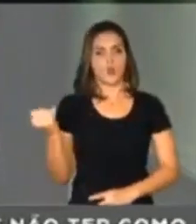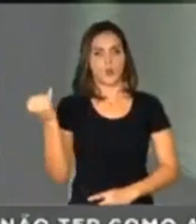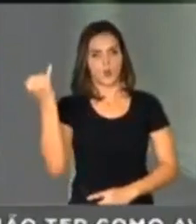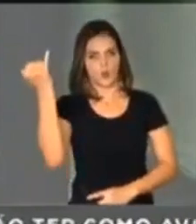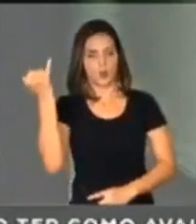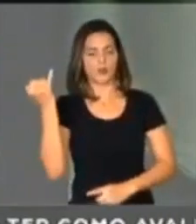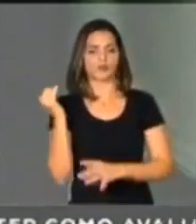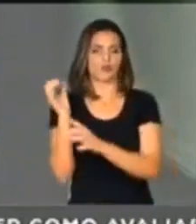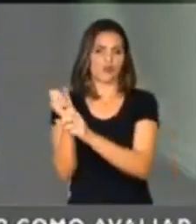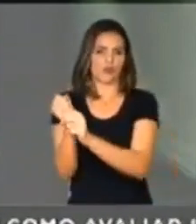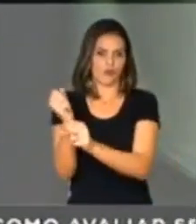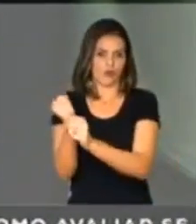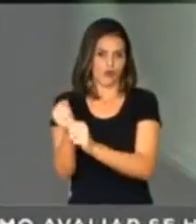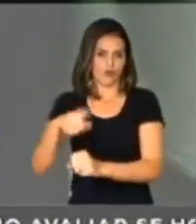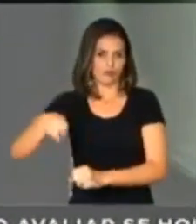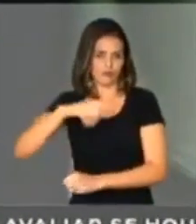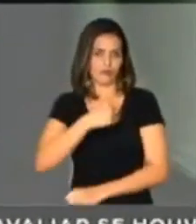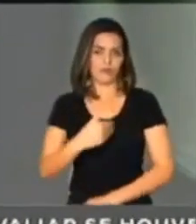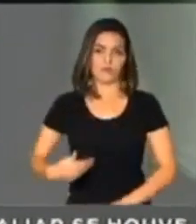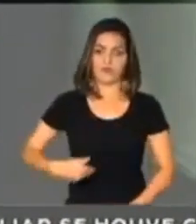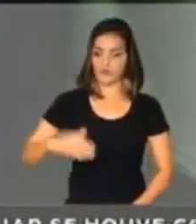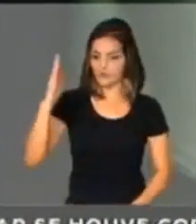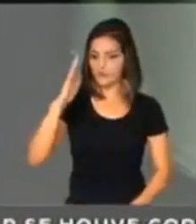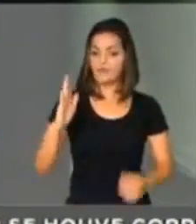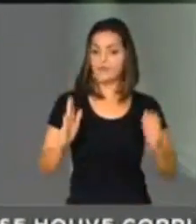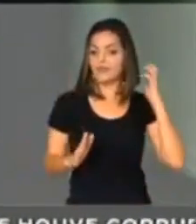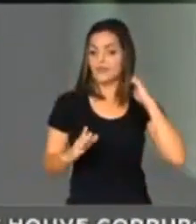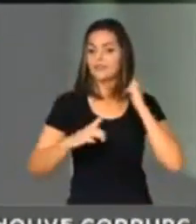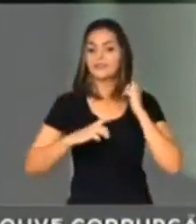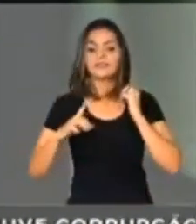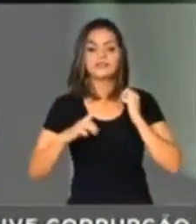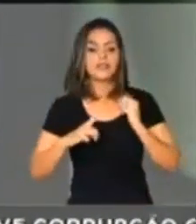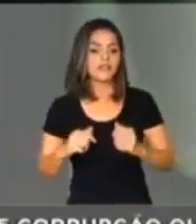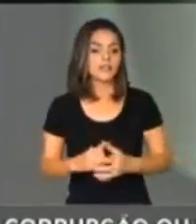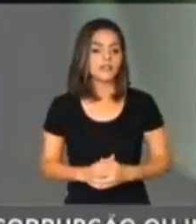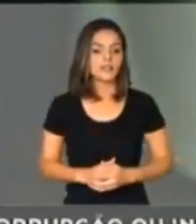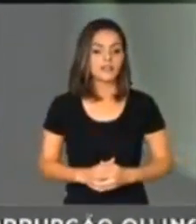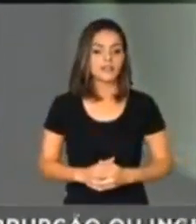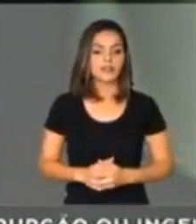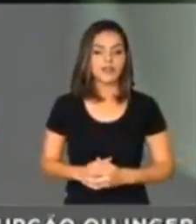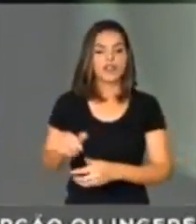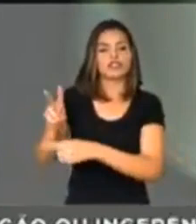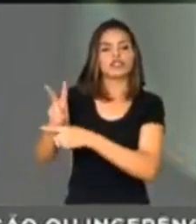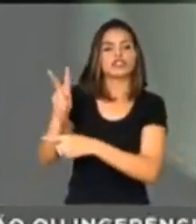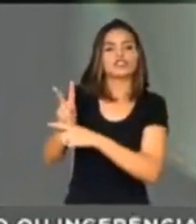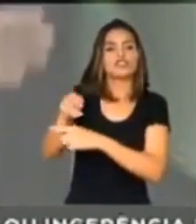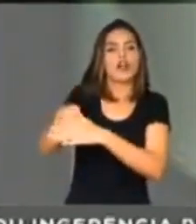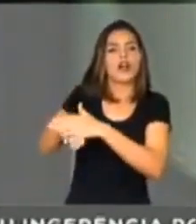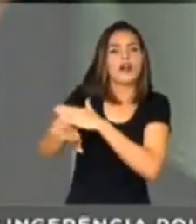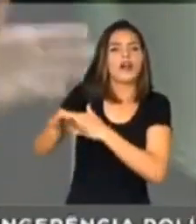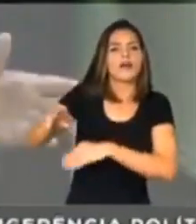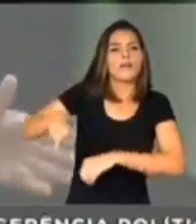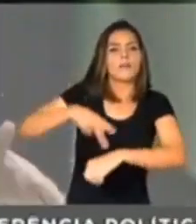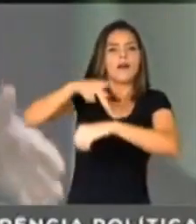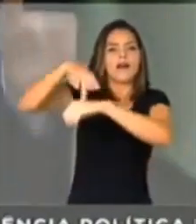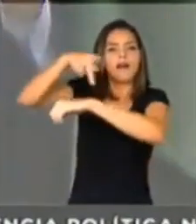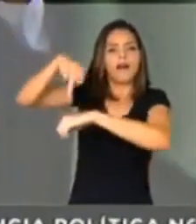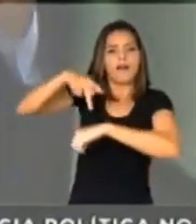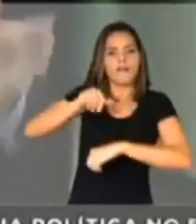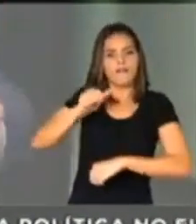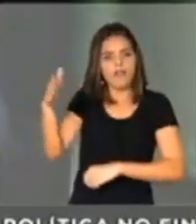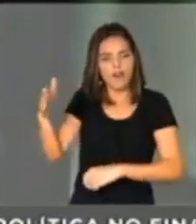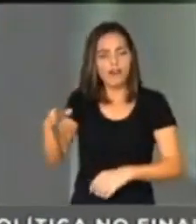das contas que o governo brasileiro tem nas suas reservas internacionais, que já